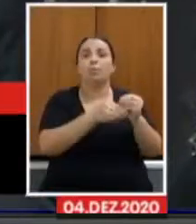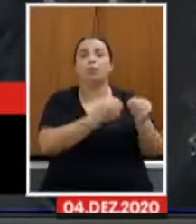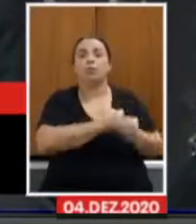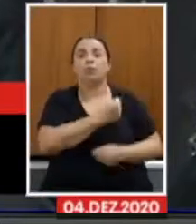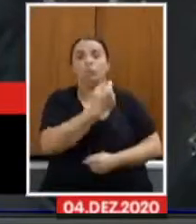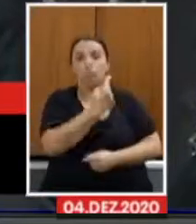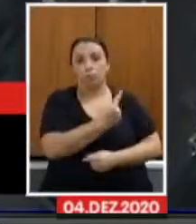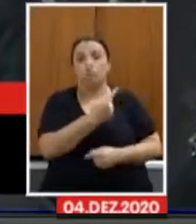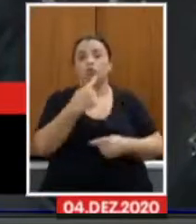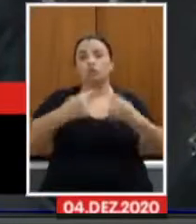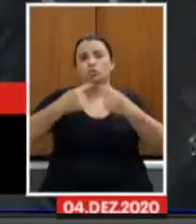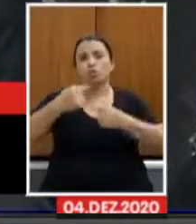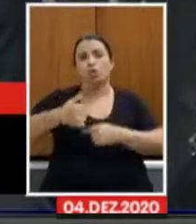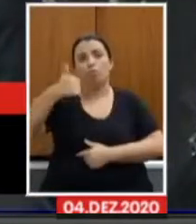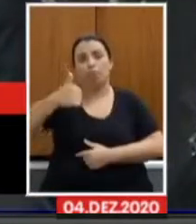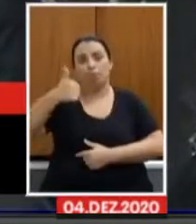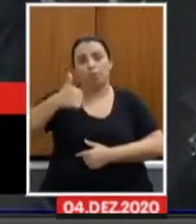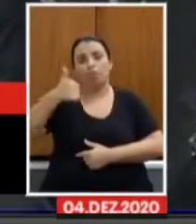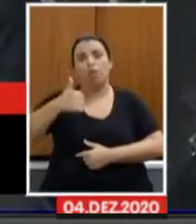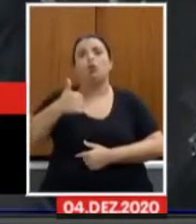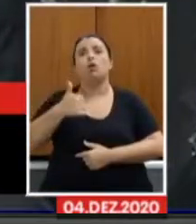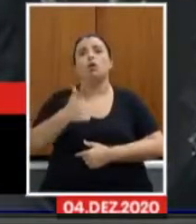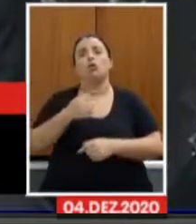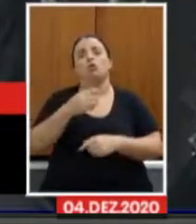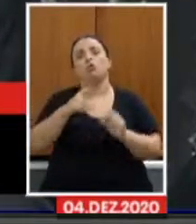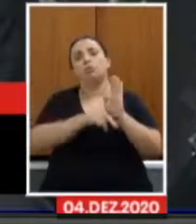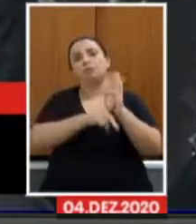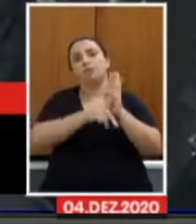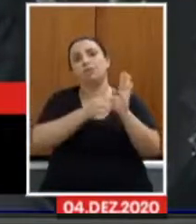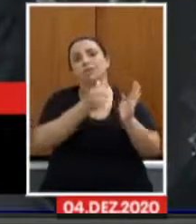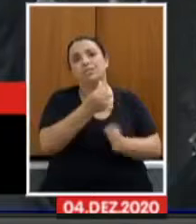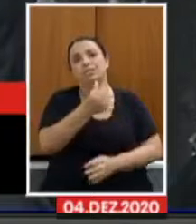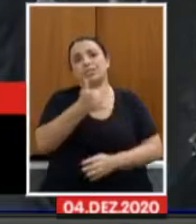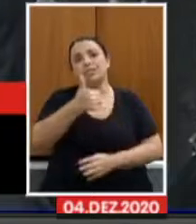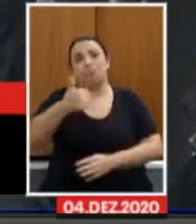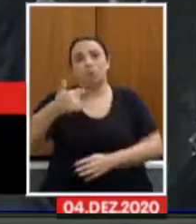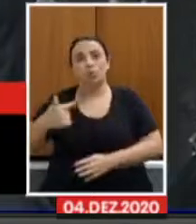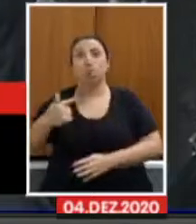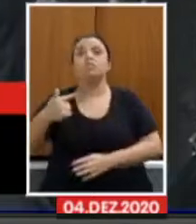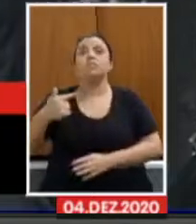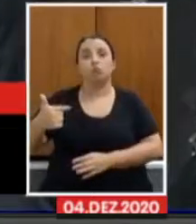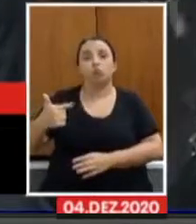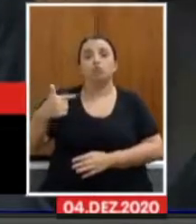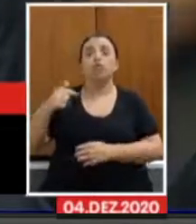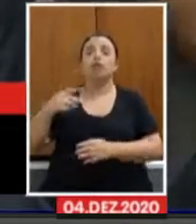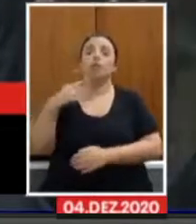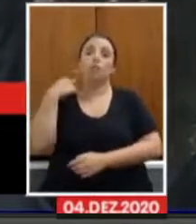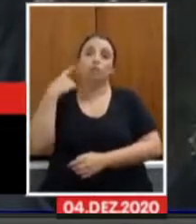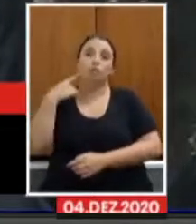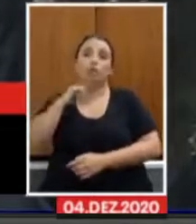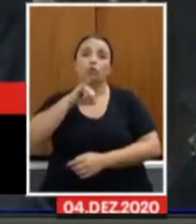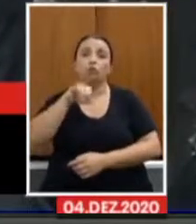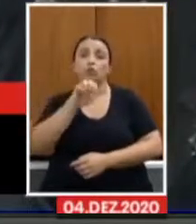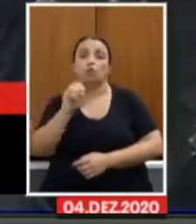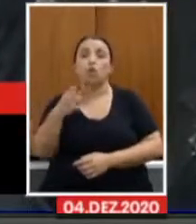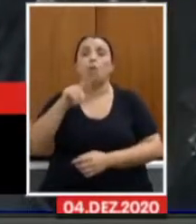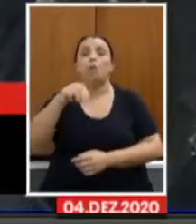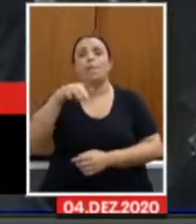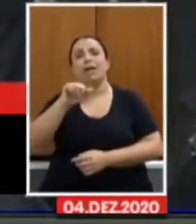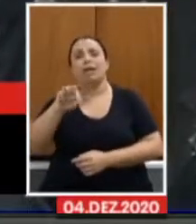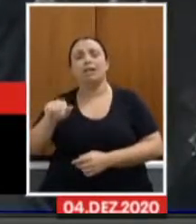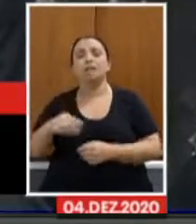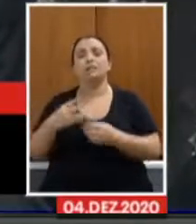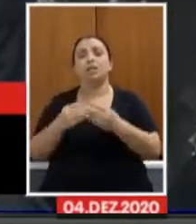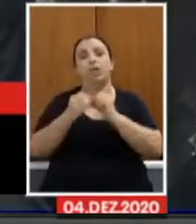do projeto de lei de número 612 de 2019, do deputado João Magalhães, que autoriza o Poder Executivo a doar ao município de Manhuaçu o